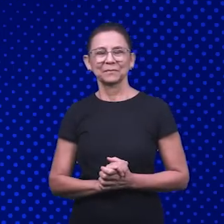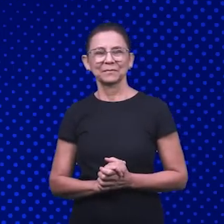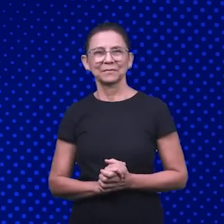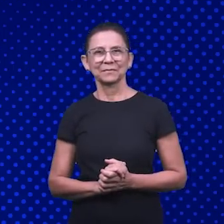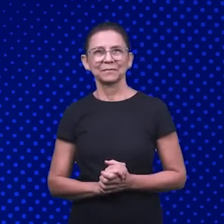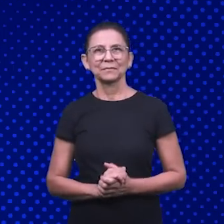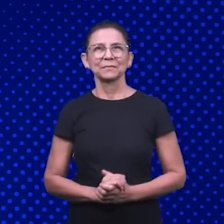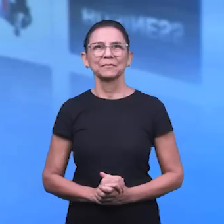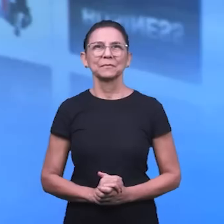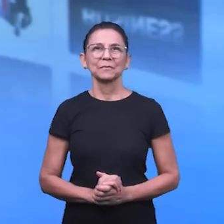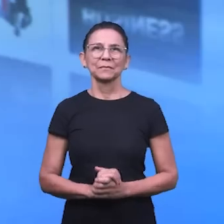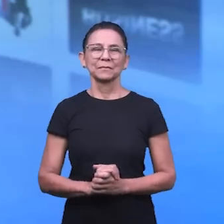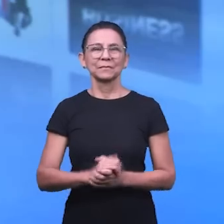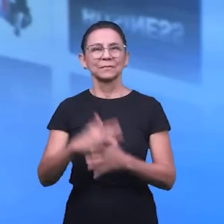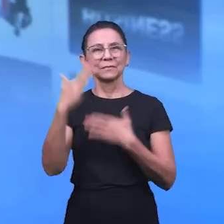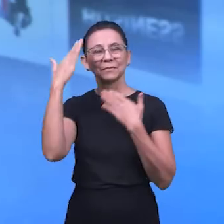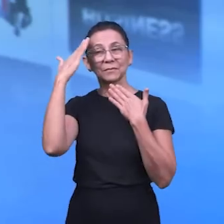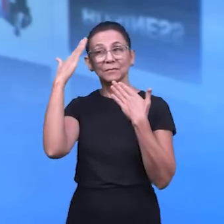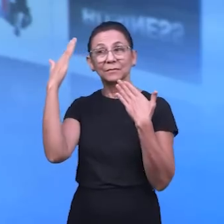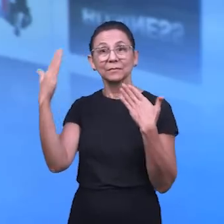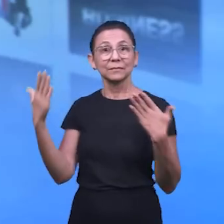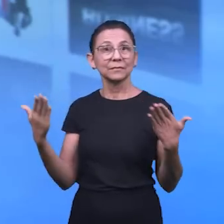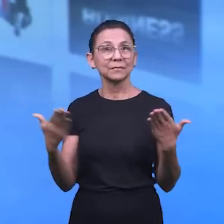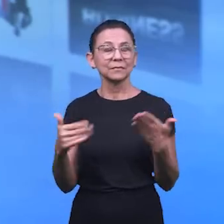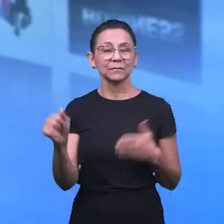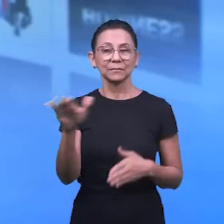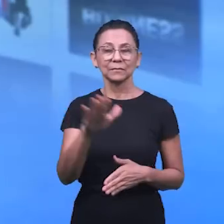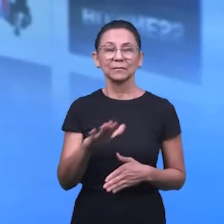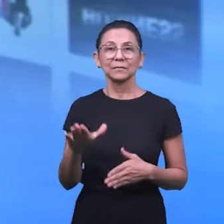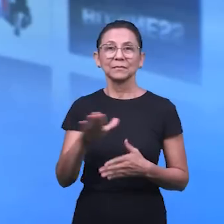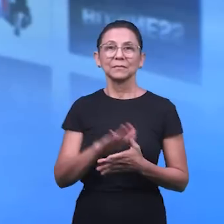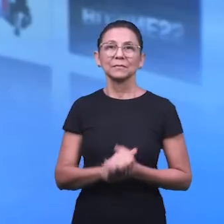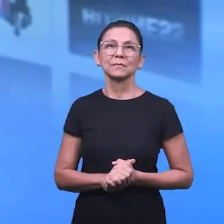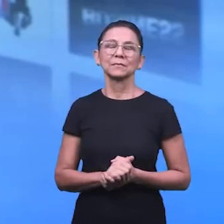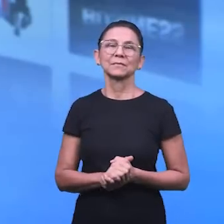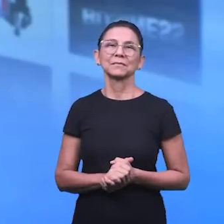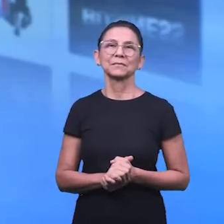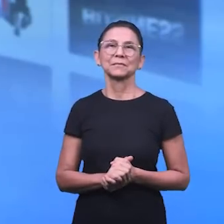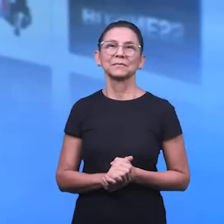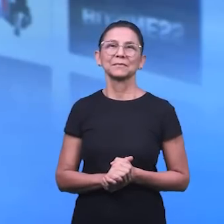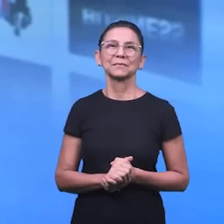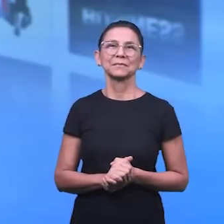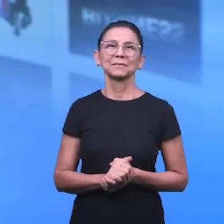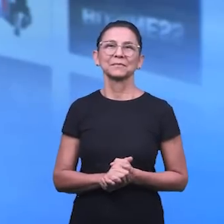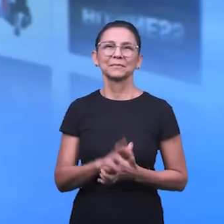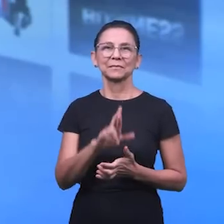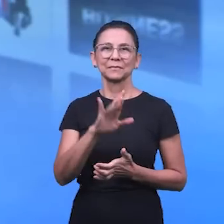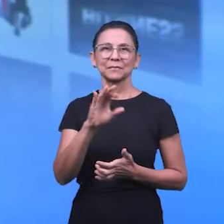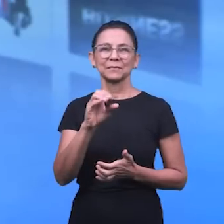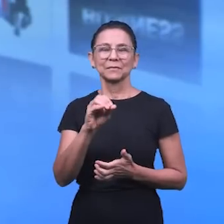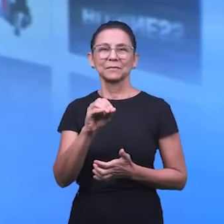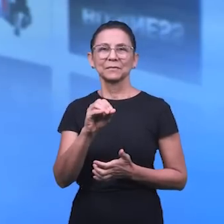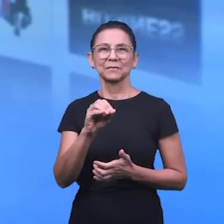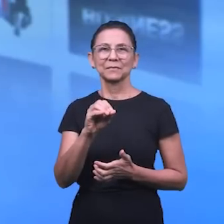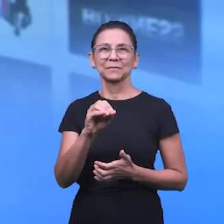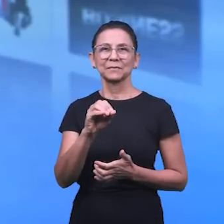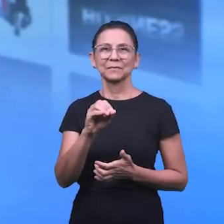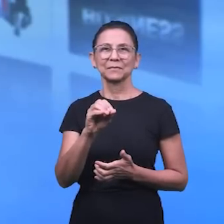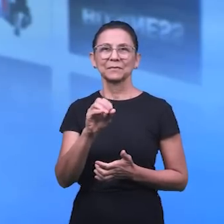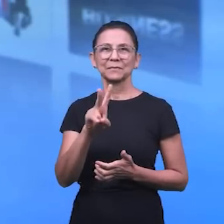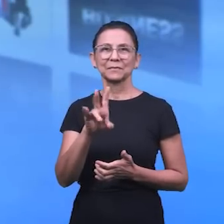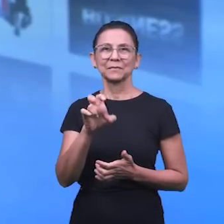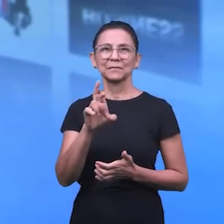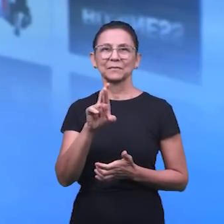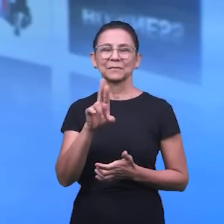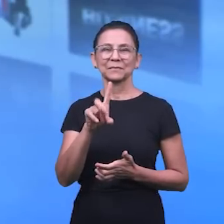Senhor Jesus a todos. Obrigado, Arne. Vamos agora para a região centro-oeste, a igreja de Rio Verde, em Goiás.